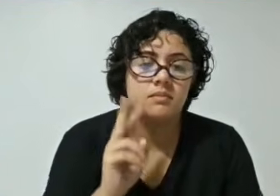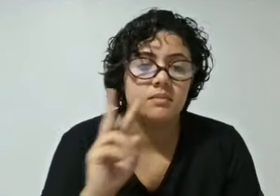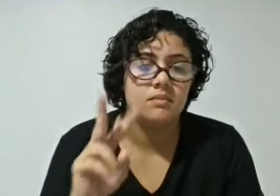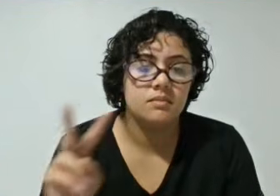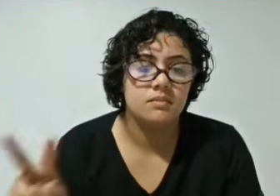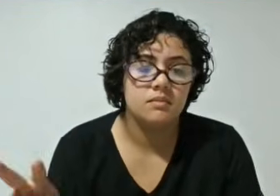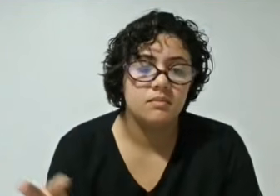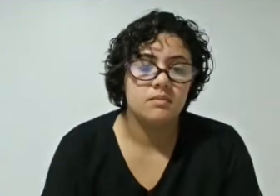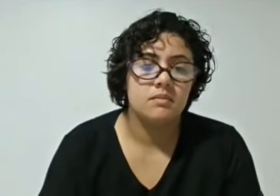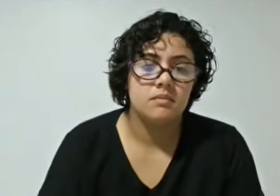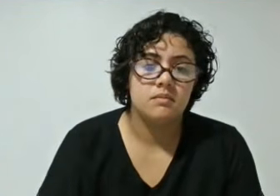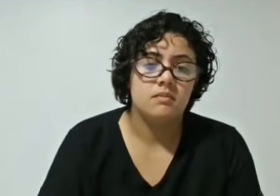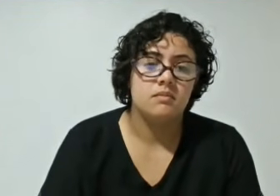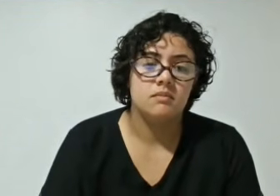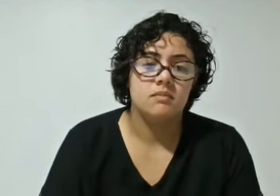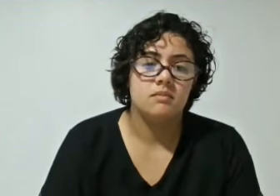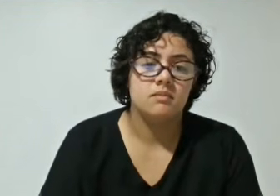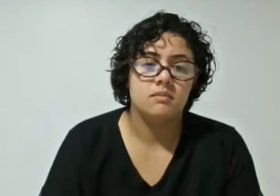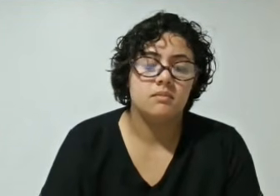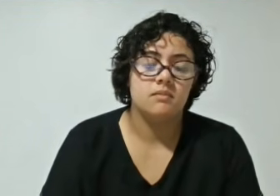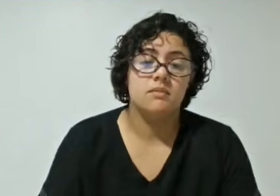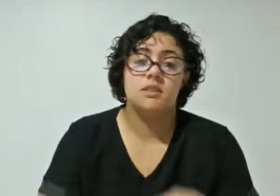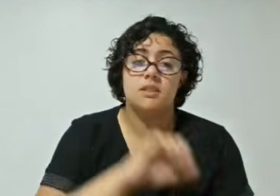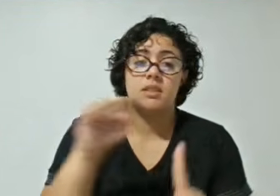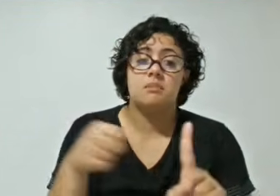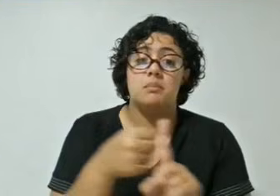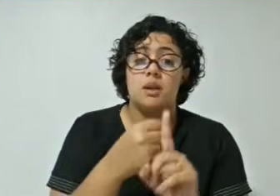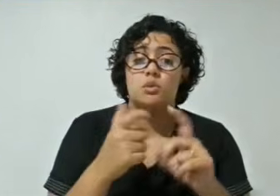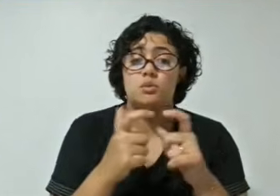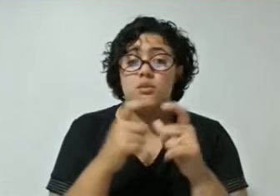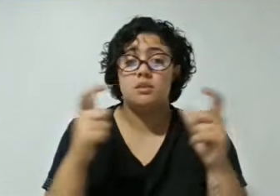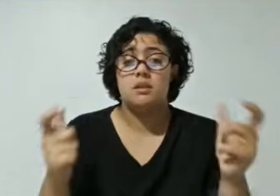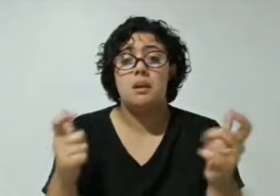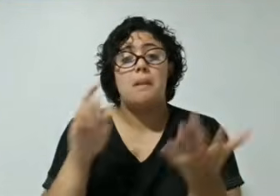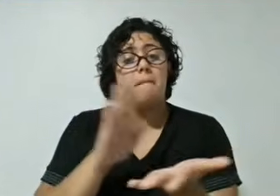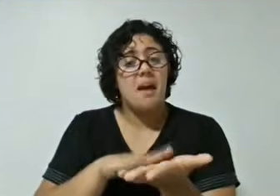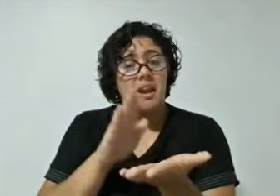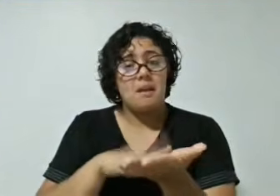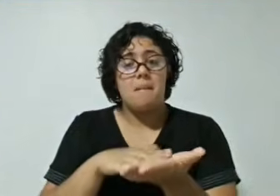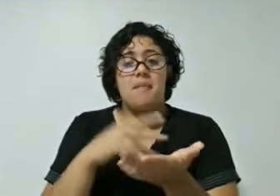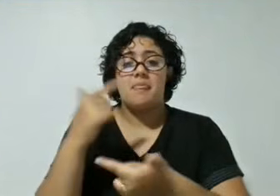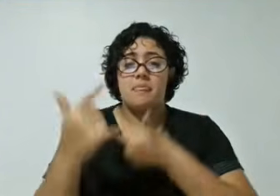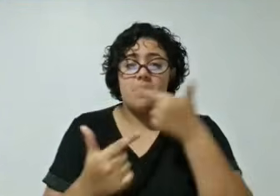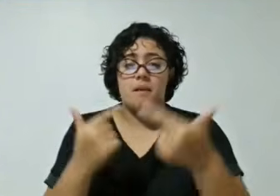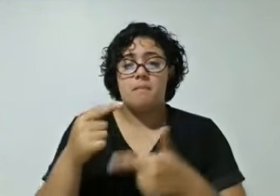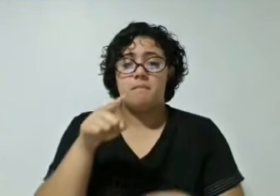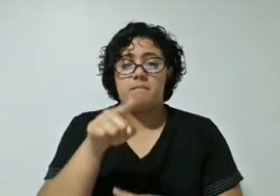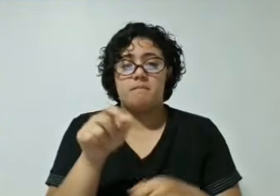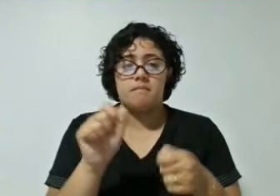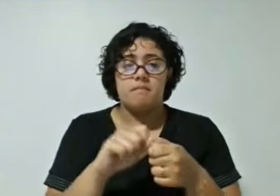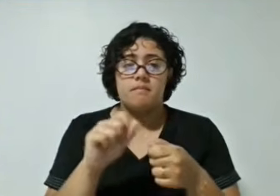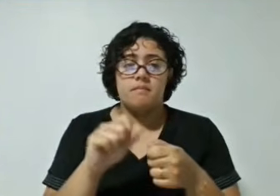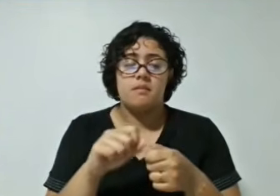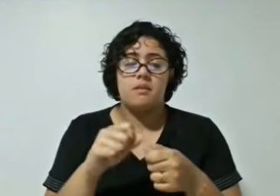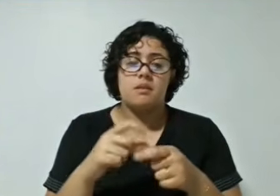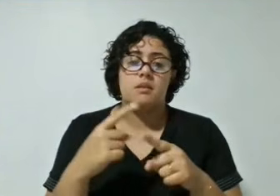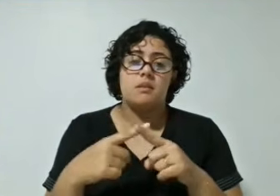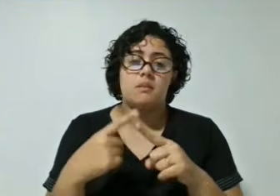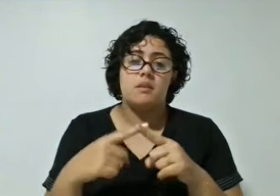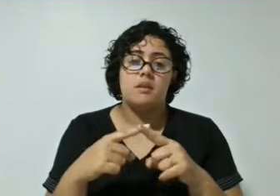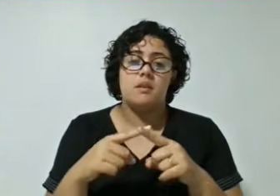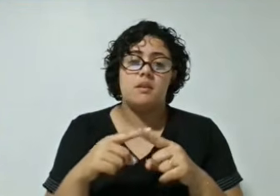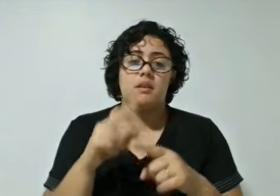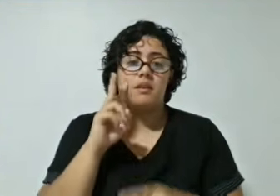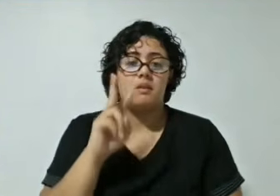houve um envelhecimento real. E esse impacto, como é que a gente está lidando? Parabéns pelo trabalho que vocês estão fazendo, porque está tendo resultado. Eu vejo as Rosas de São Bernardo, a mãe do